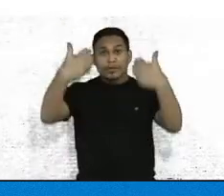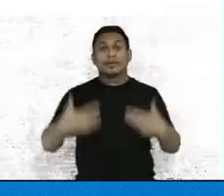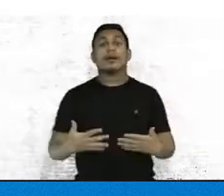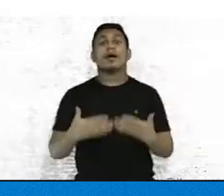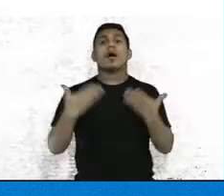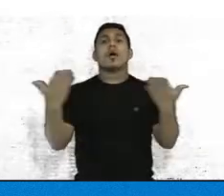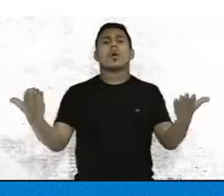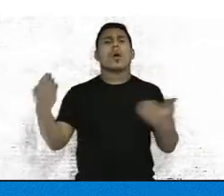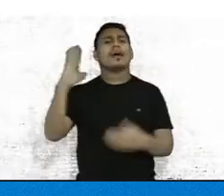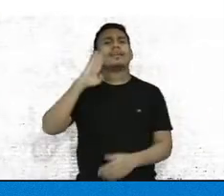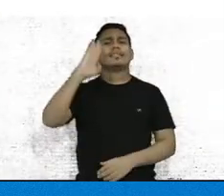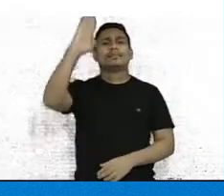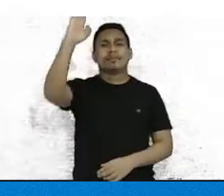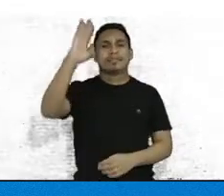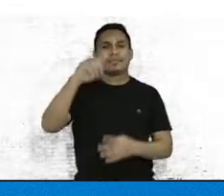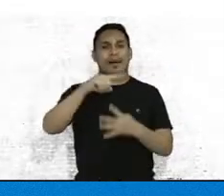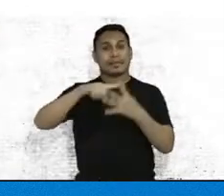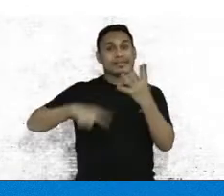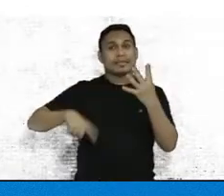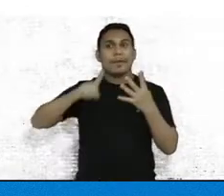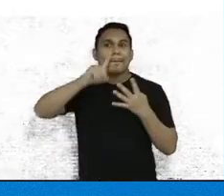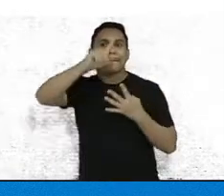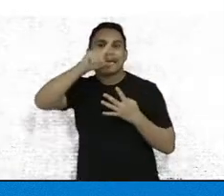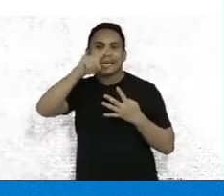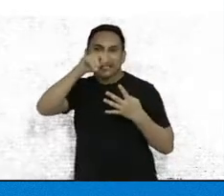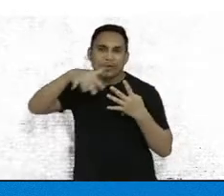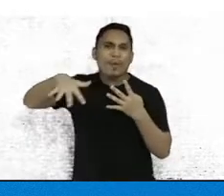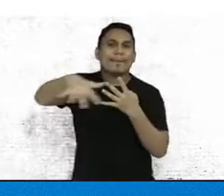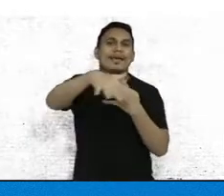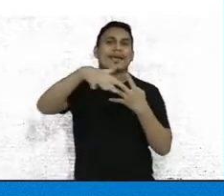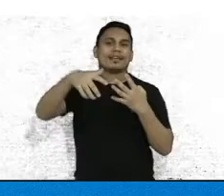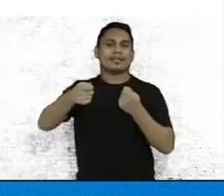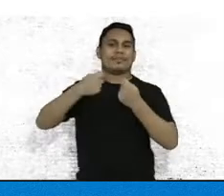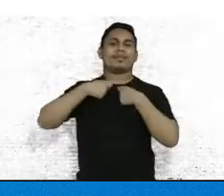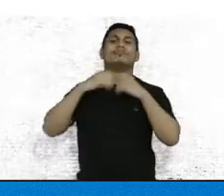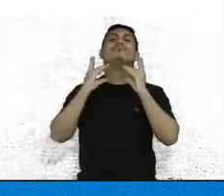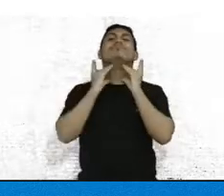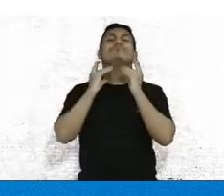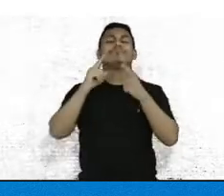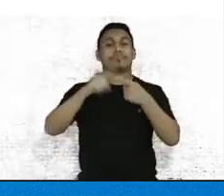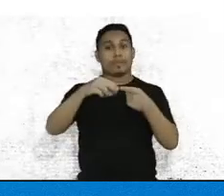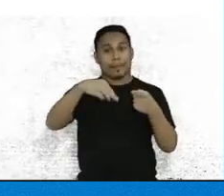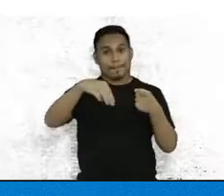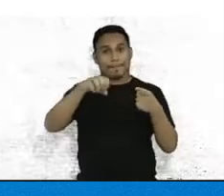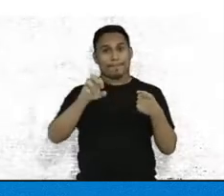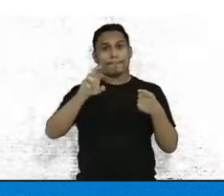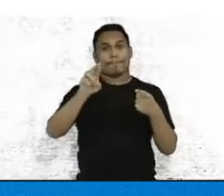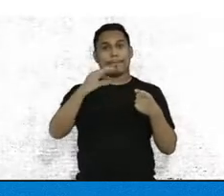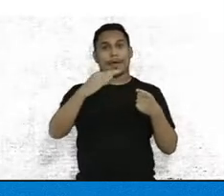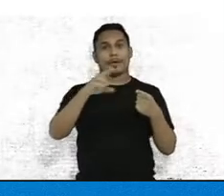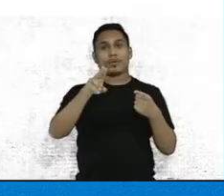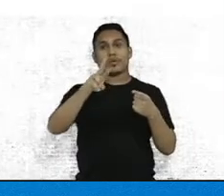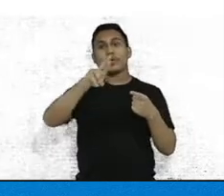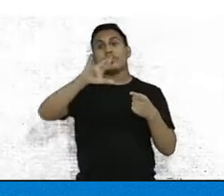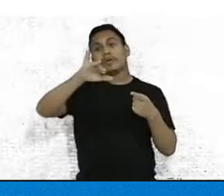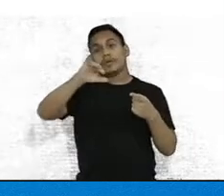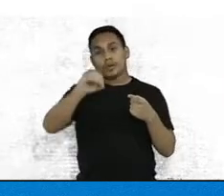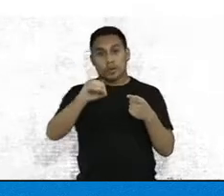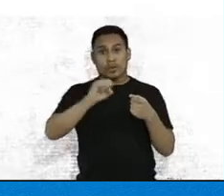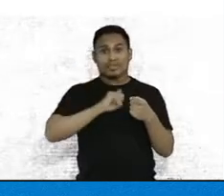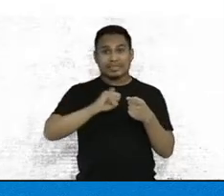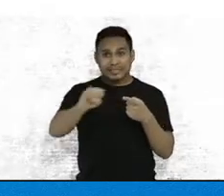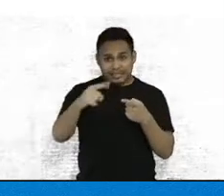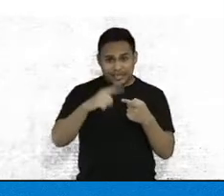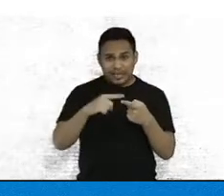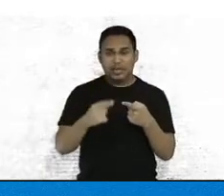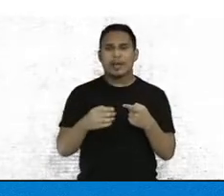toxinas que interferem com a saúde de tireoide? Mercúrio. Então, se você, de repente, consome muito peixe,